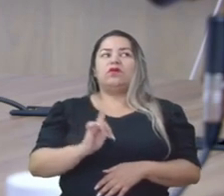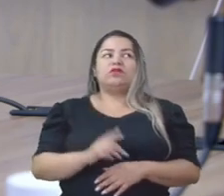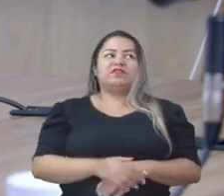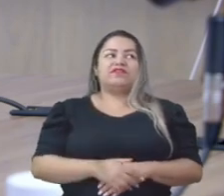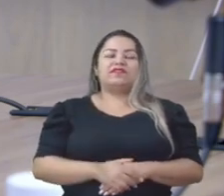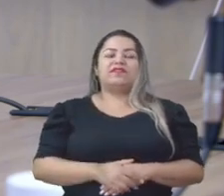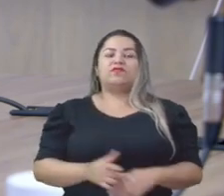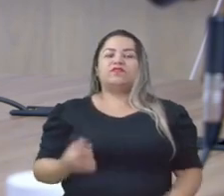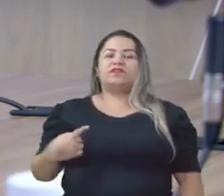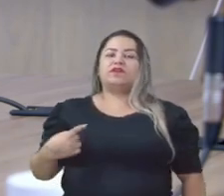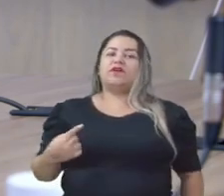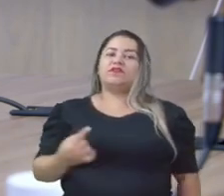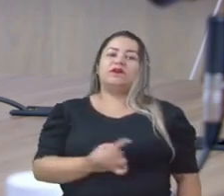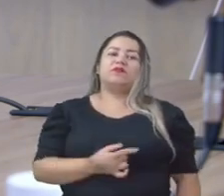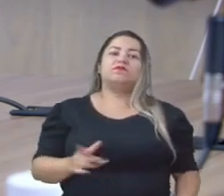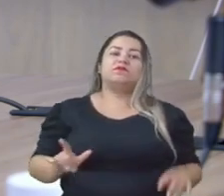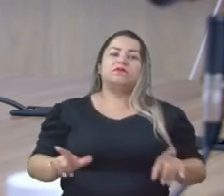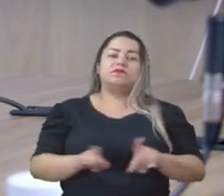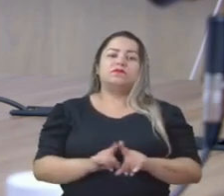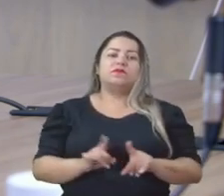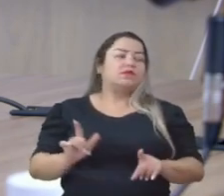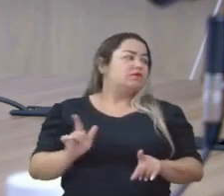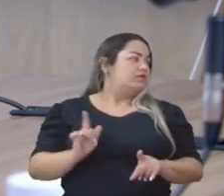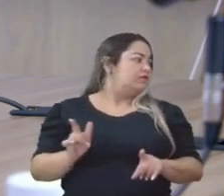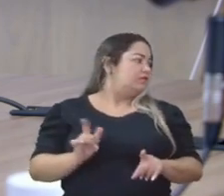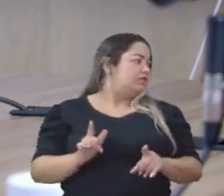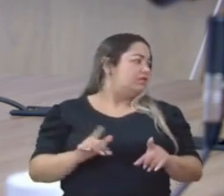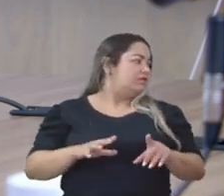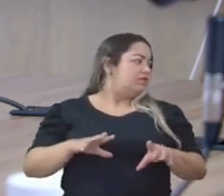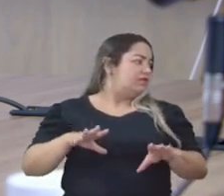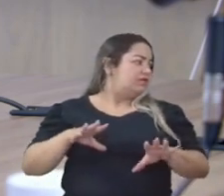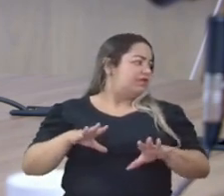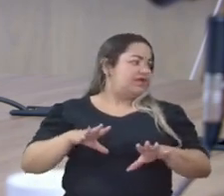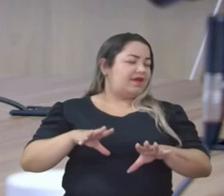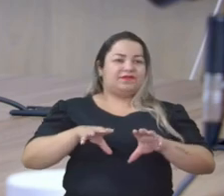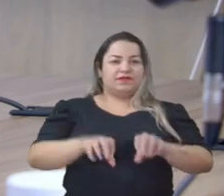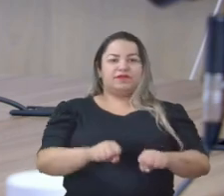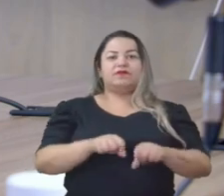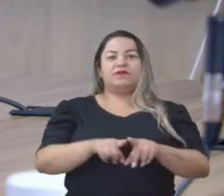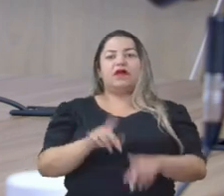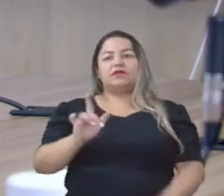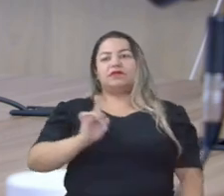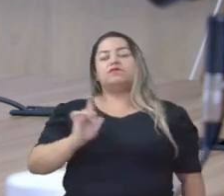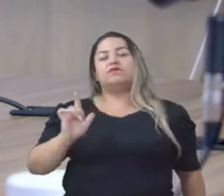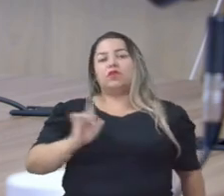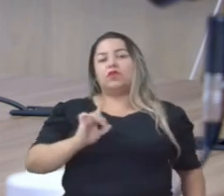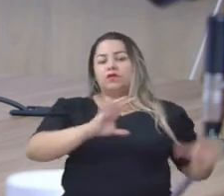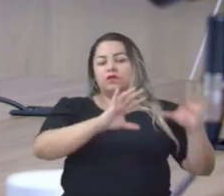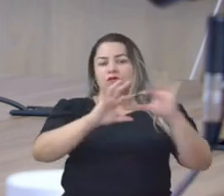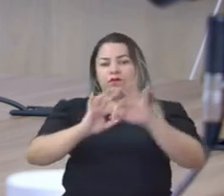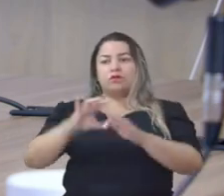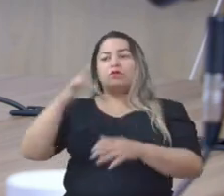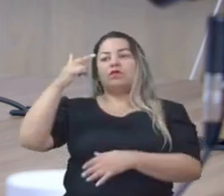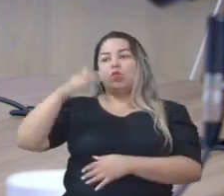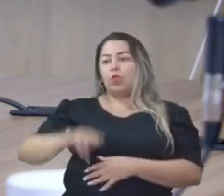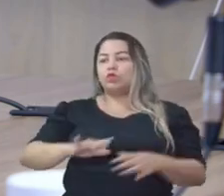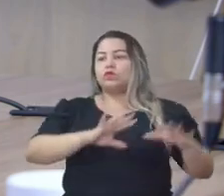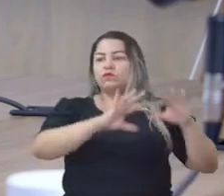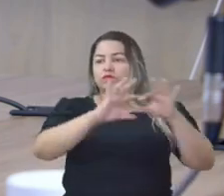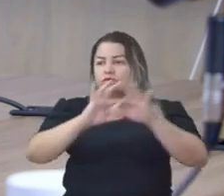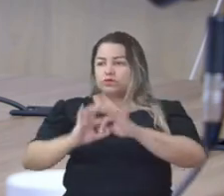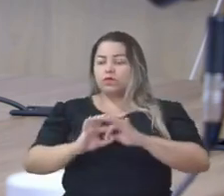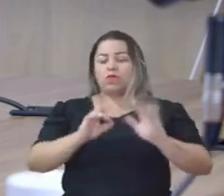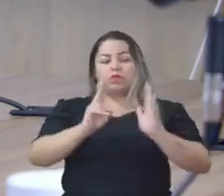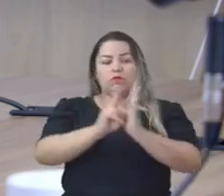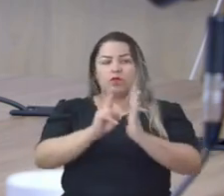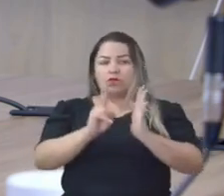esconder que eram de tal povo. Então, historicamente, aconteceu muita coisa. Aí você vai pegar um contexto dos povos do sul, já é um outro contexto. Aí você pega os povos